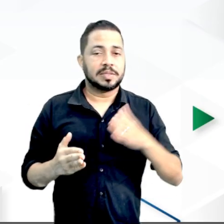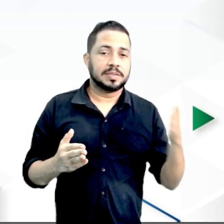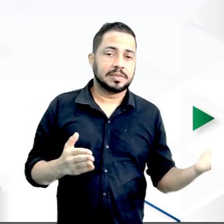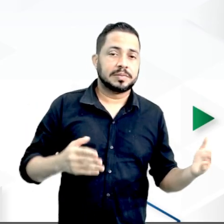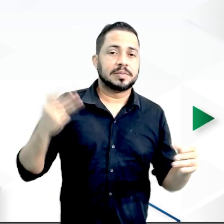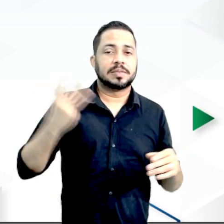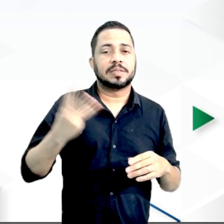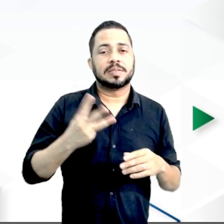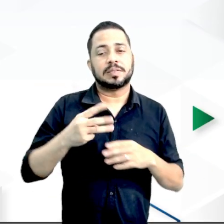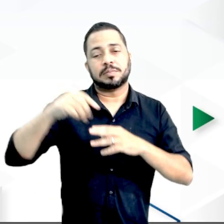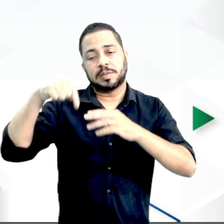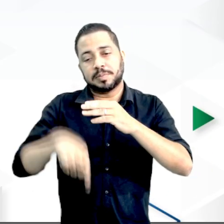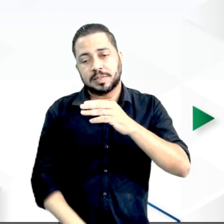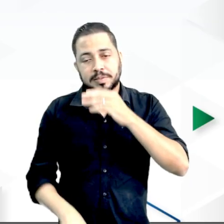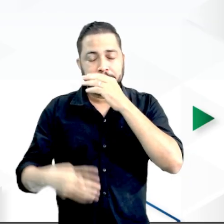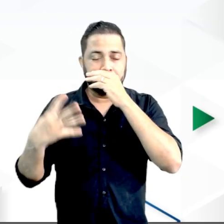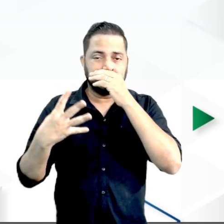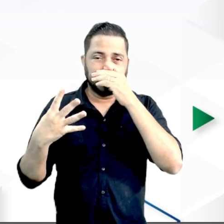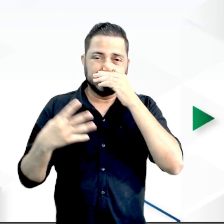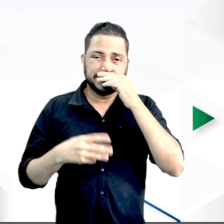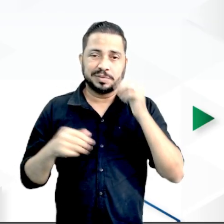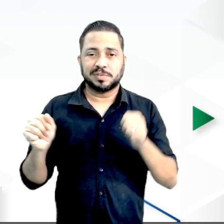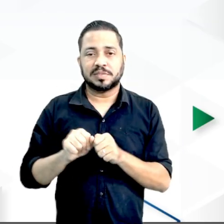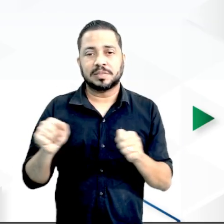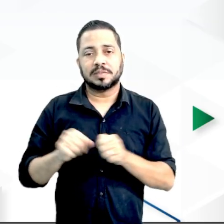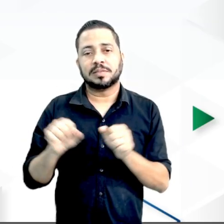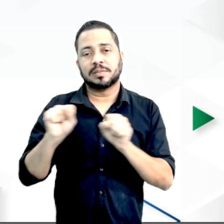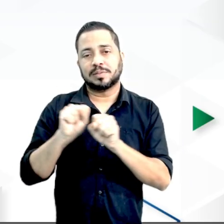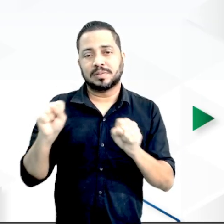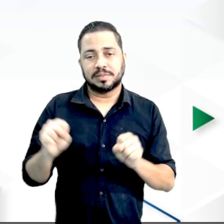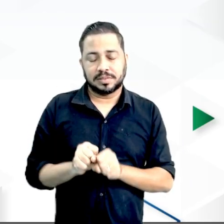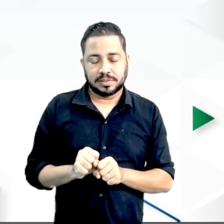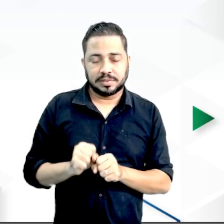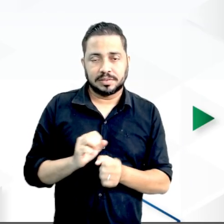o terceiro para baixo, o quarto aí fazendo um sentido